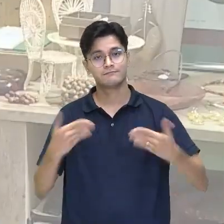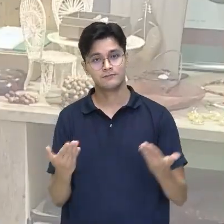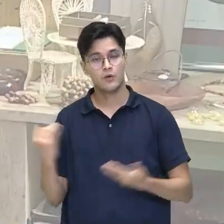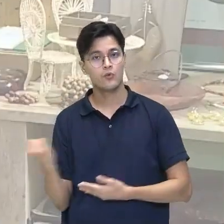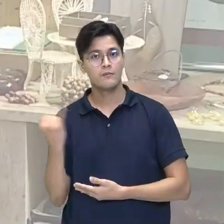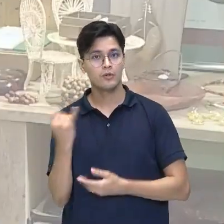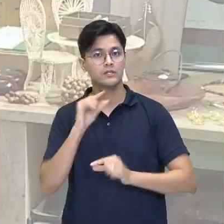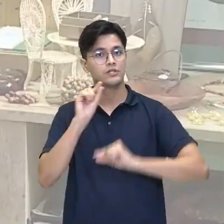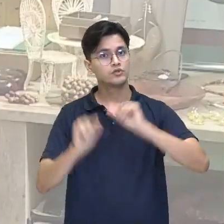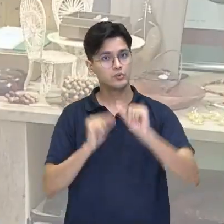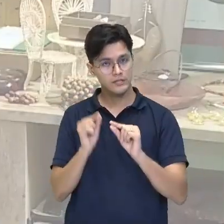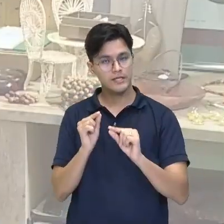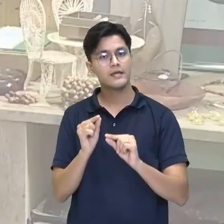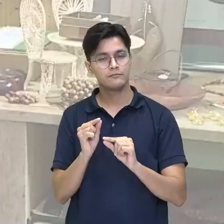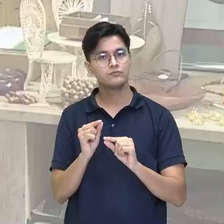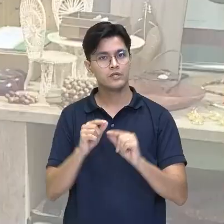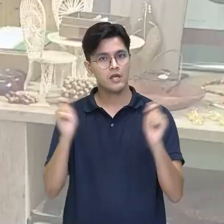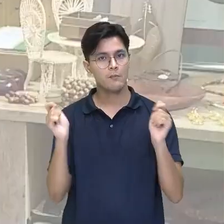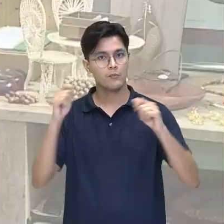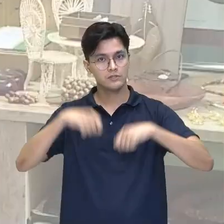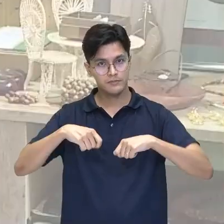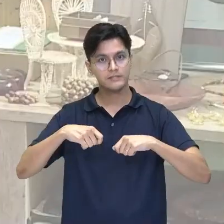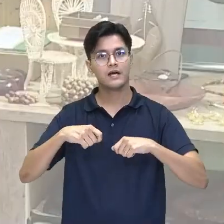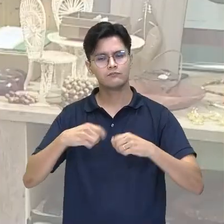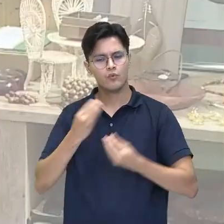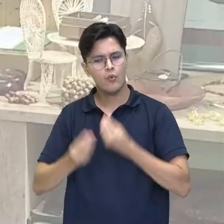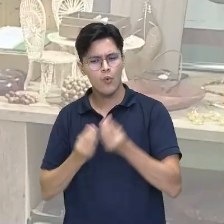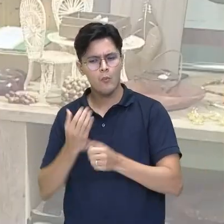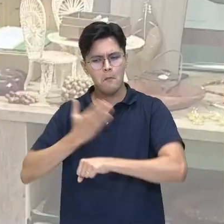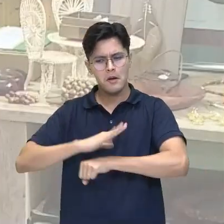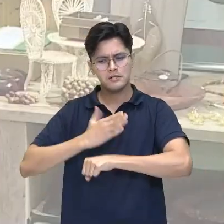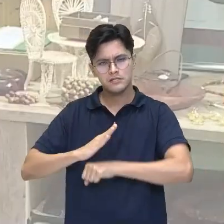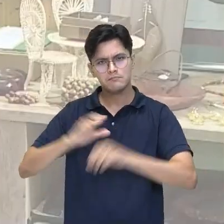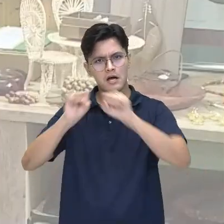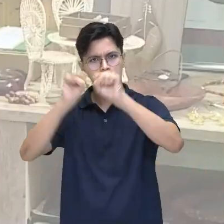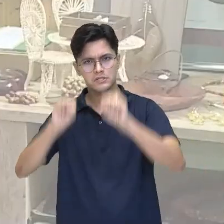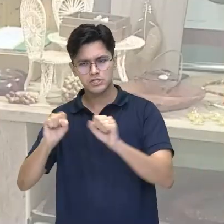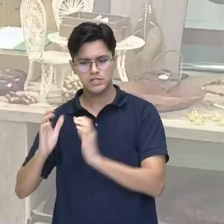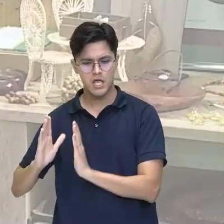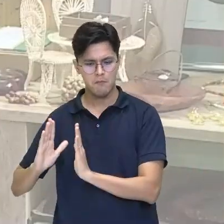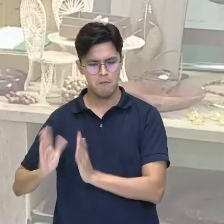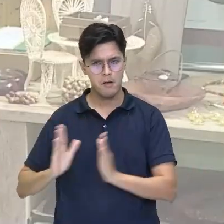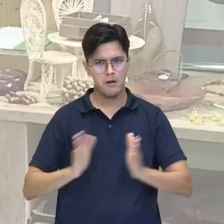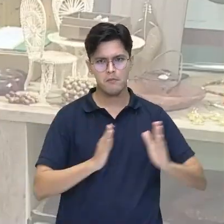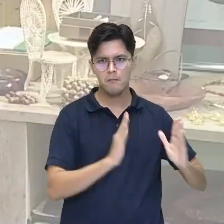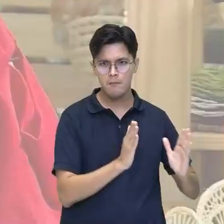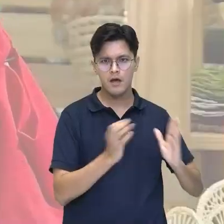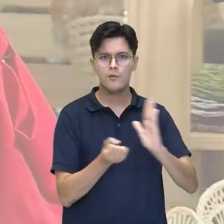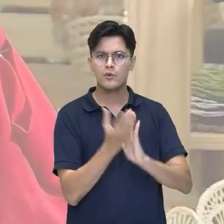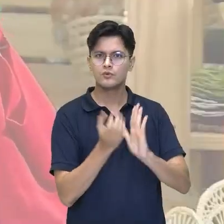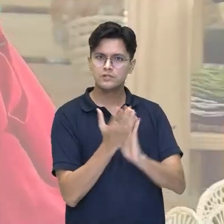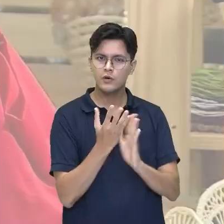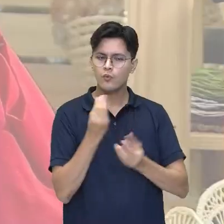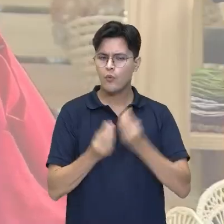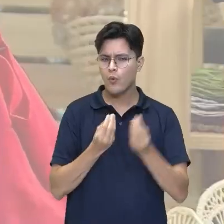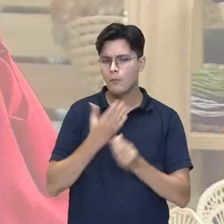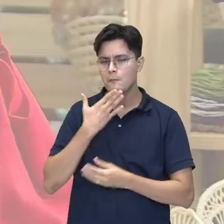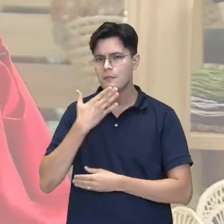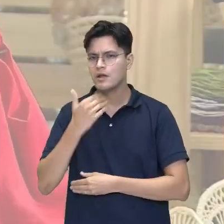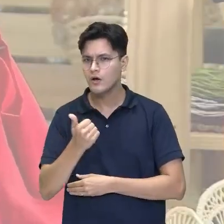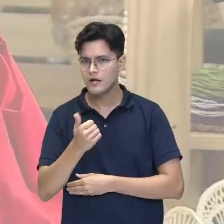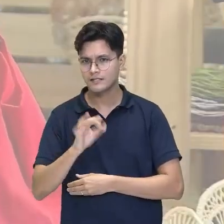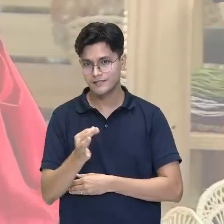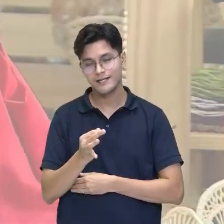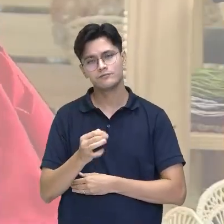desse sistema, dessa cadeia produtiva, sempre respeitando e buscando melhorar cada vez mais. Esse é um pouquinho da